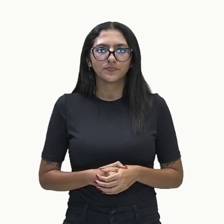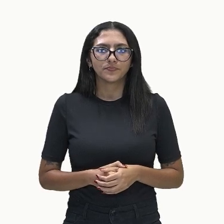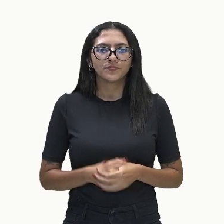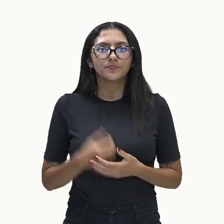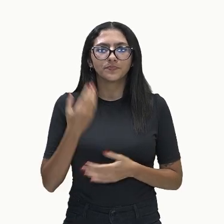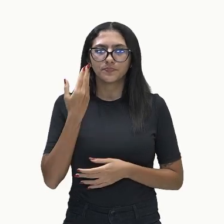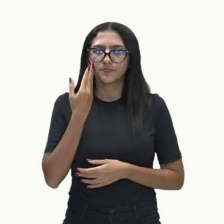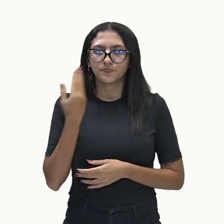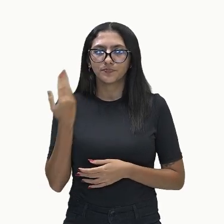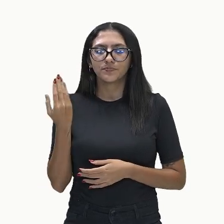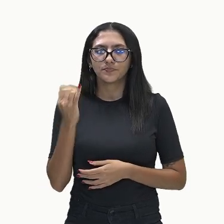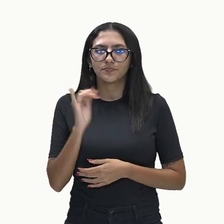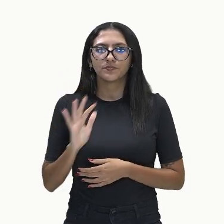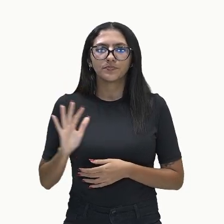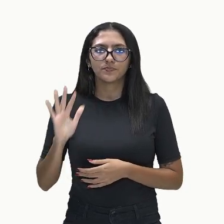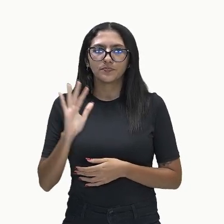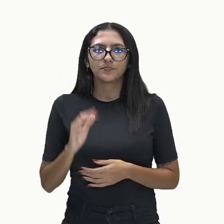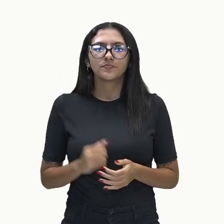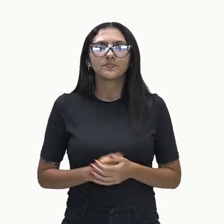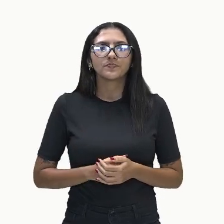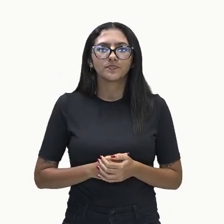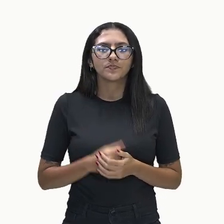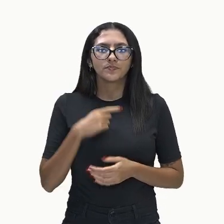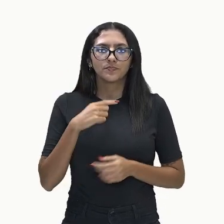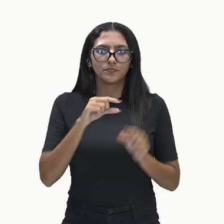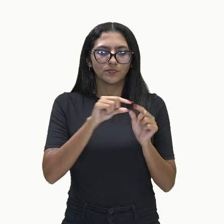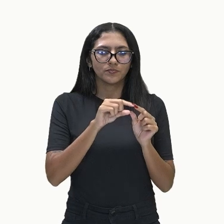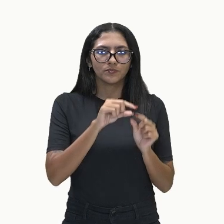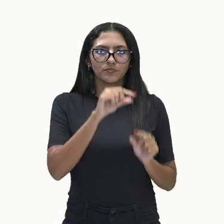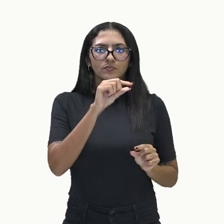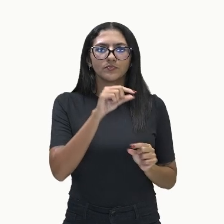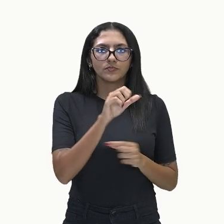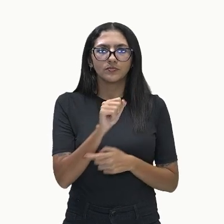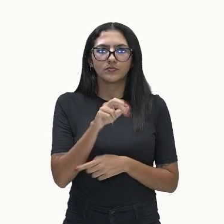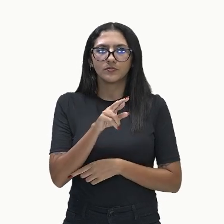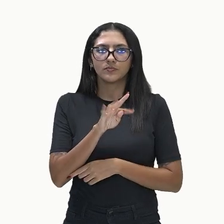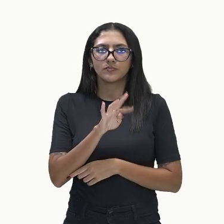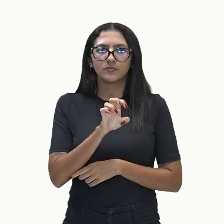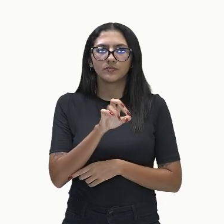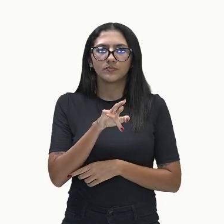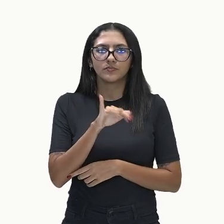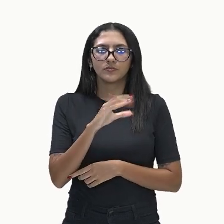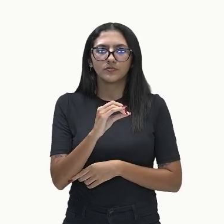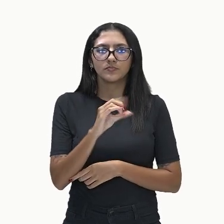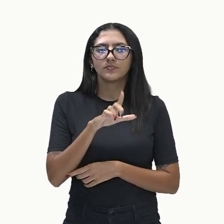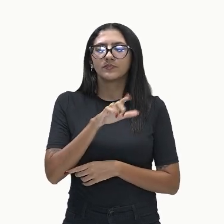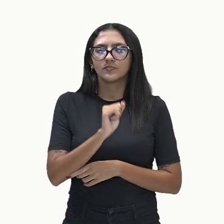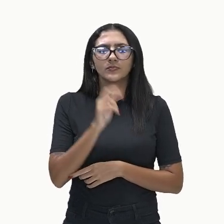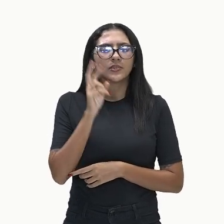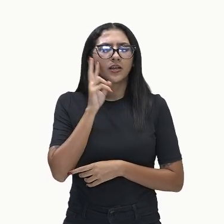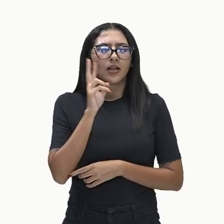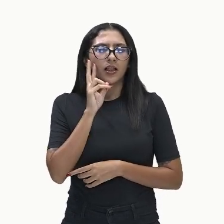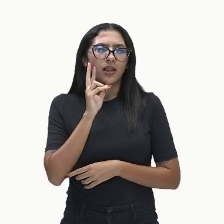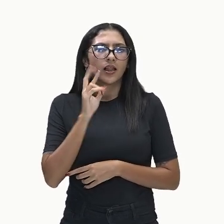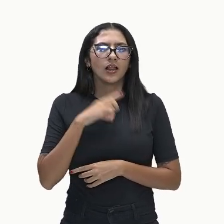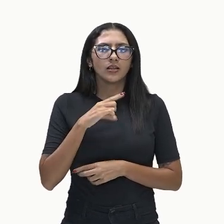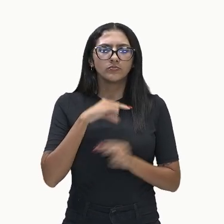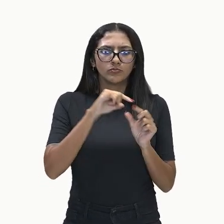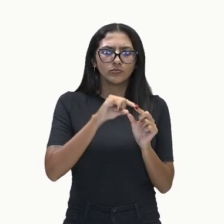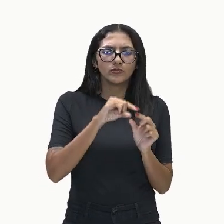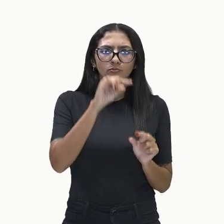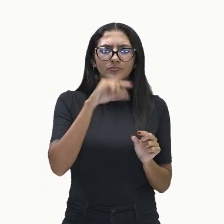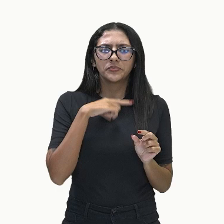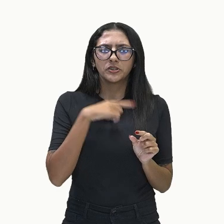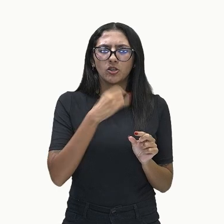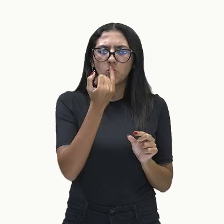Nós temos a arteríola. Lembra que eu falei que os capilares vão ficando mais